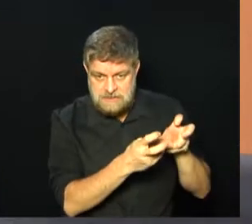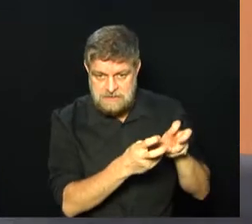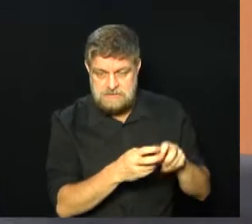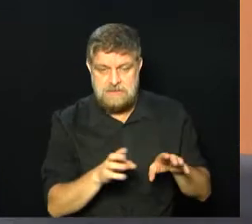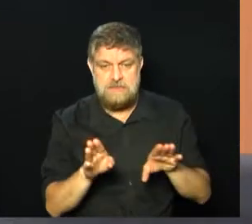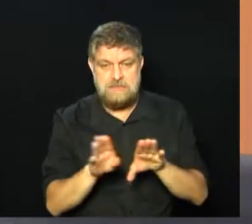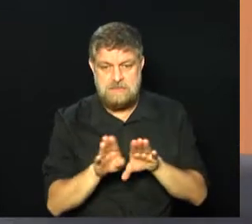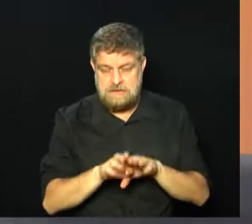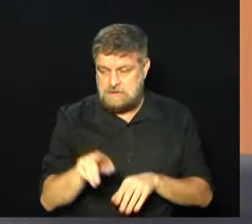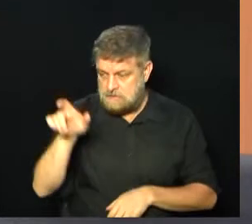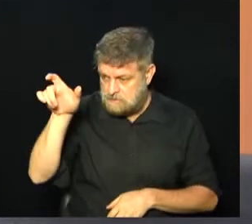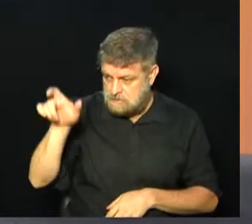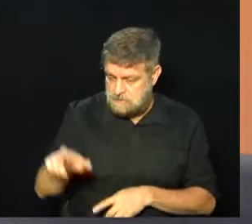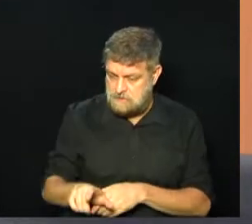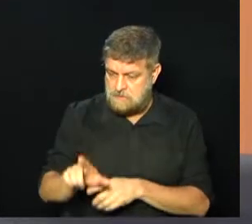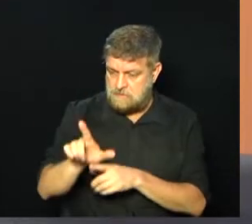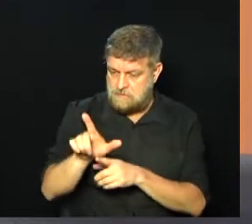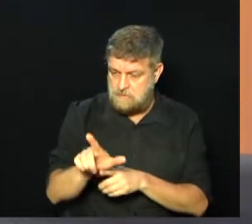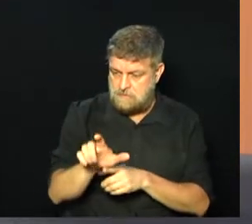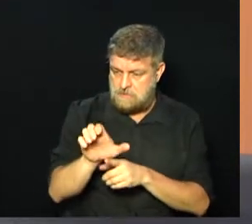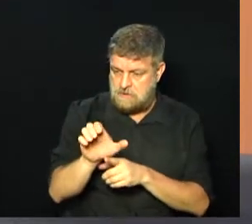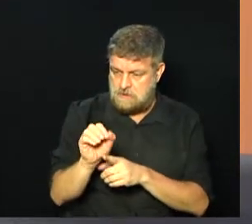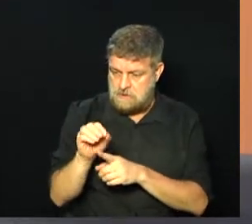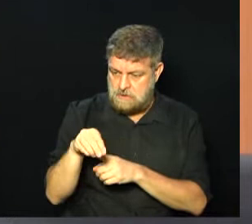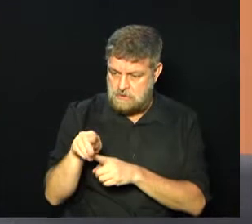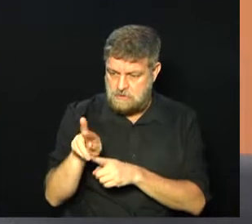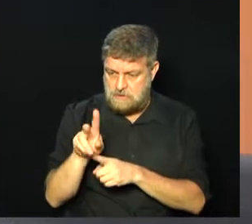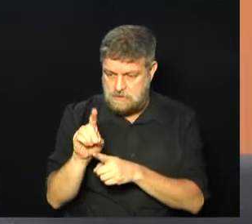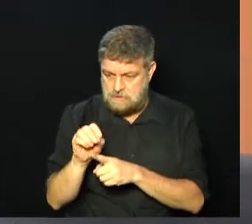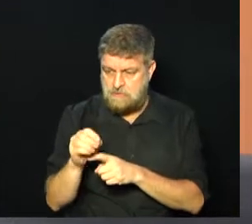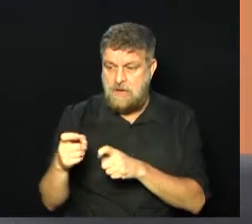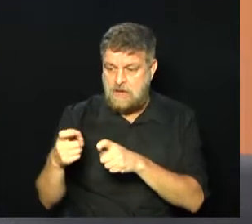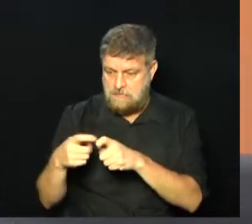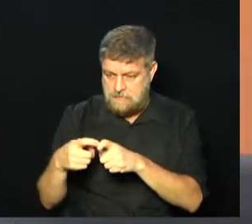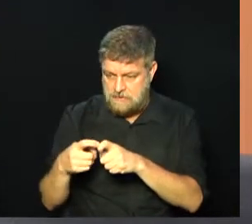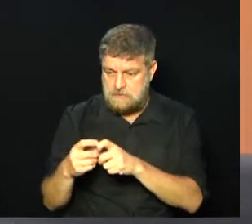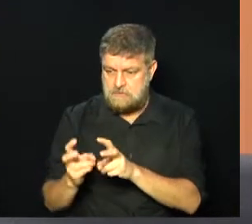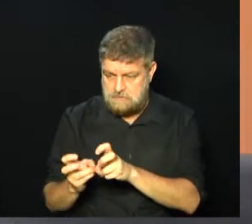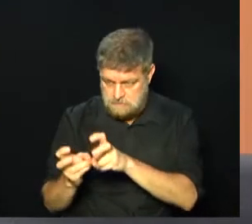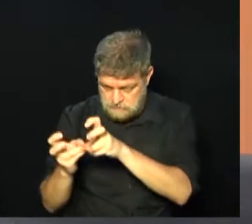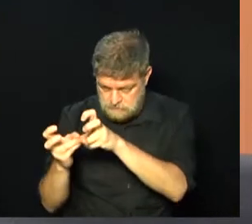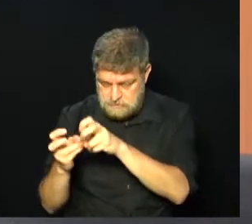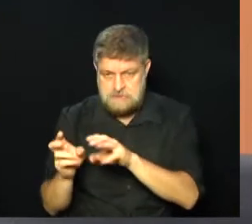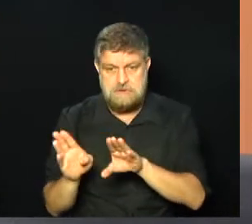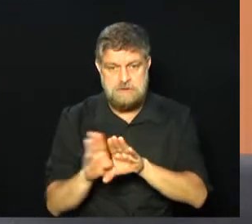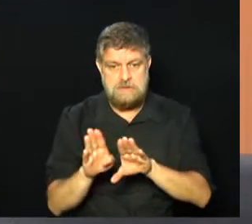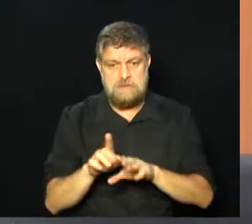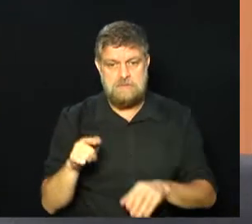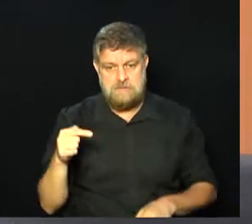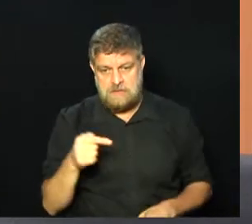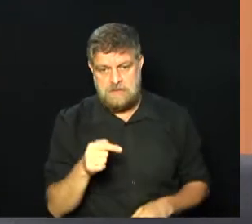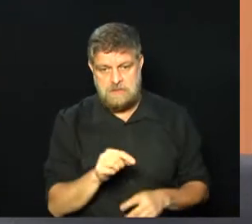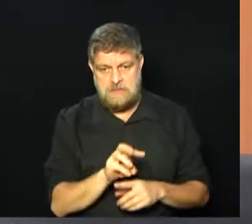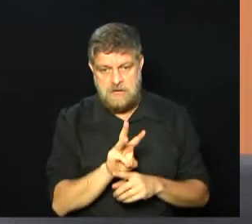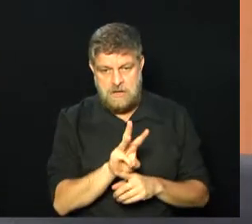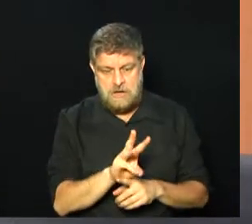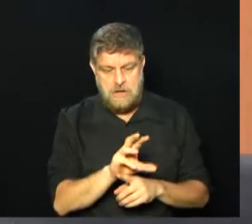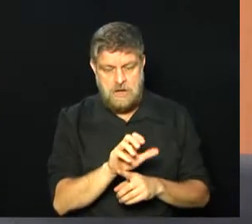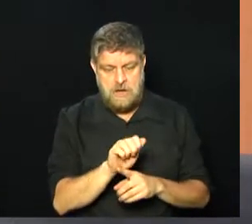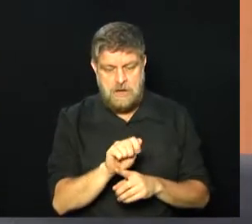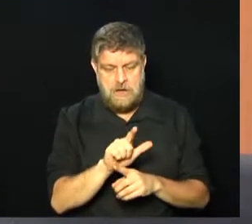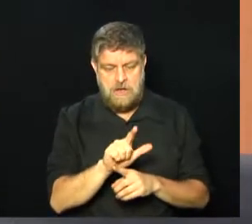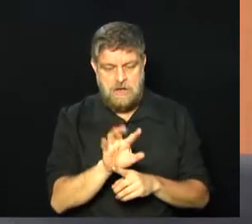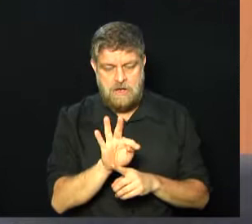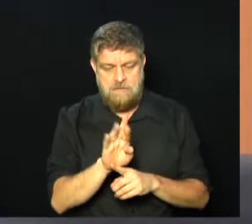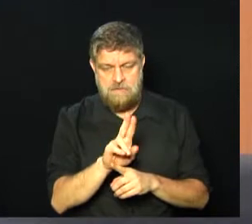que é médico oncologista aqui presente. O Walter Santana, que é um paciente que teve a grandeza de vir aqui